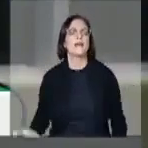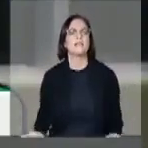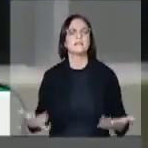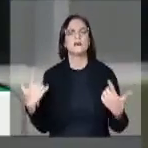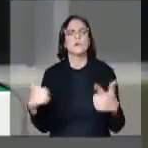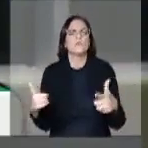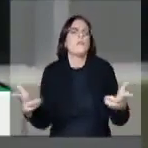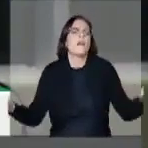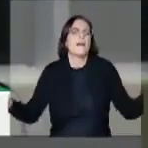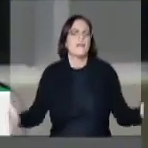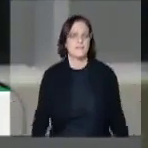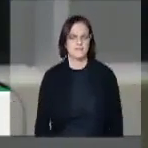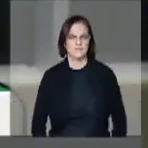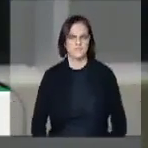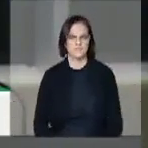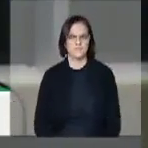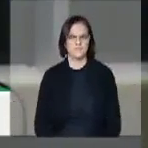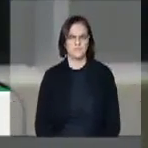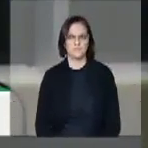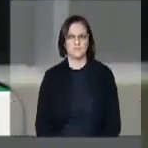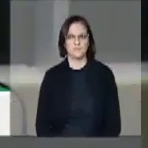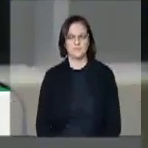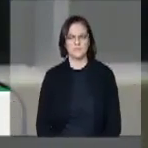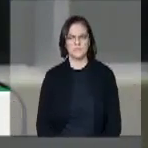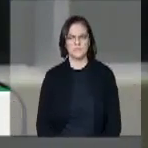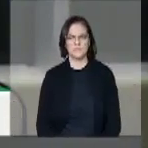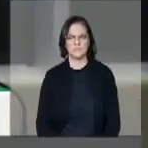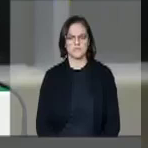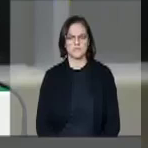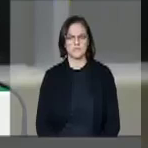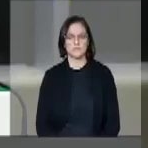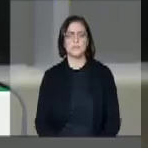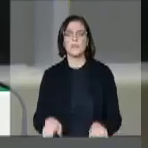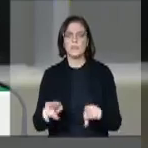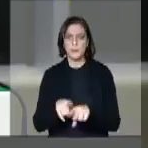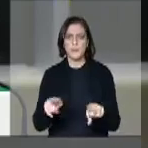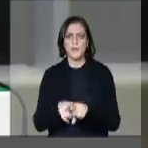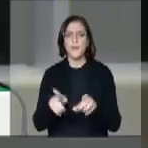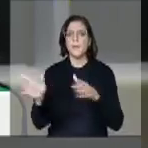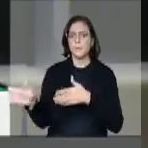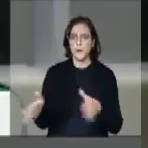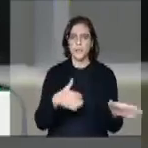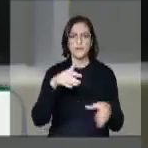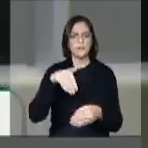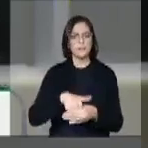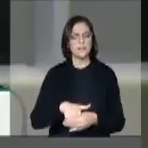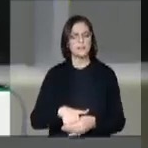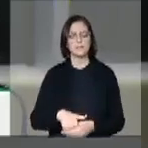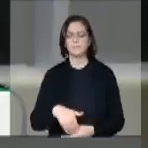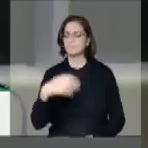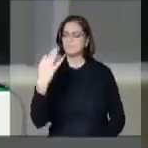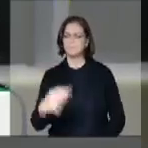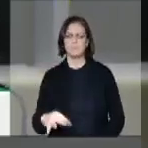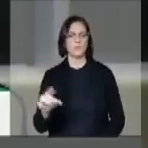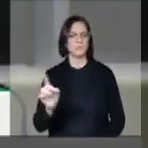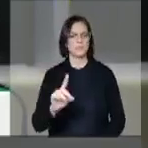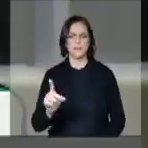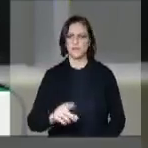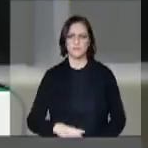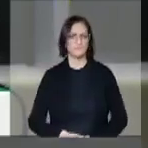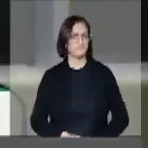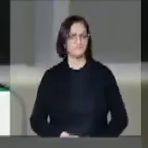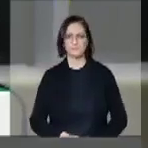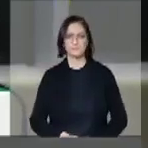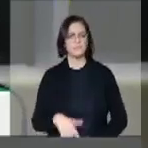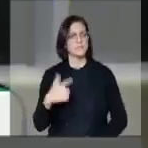pior, senhoras e senhores, é como essa votação se deu. Deputado João Campos, isso não foi um caminho